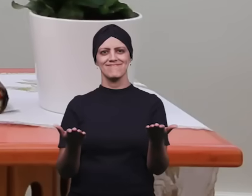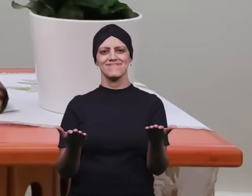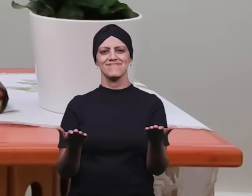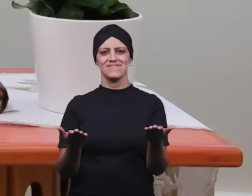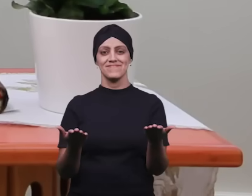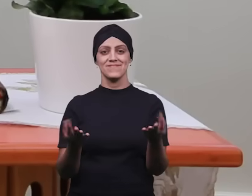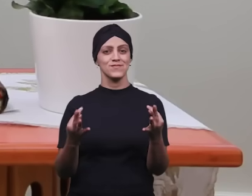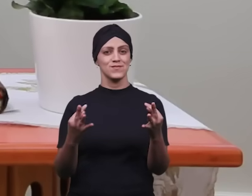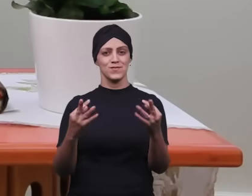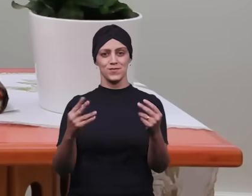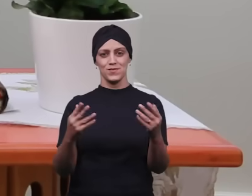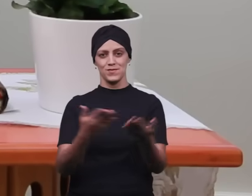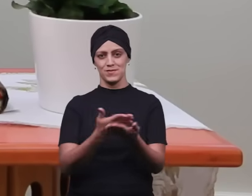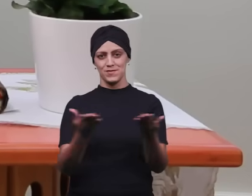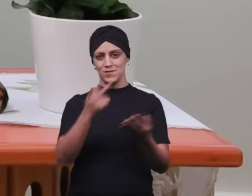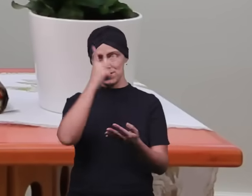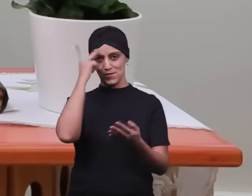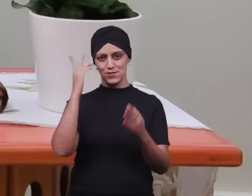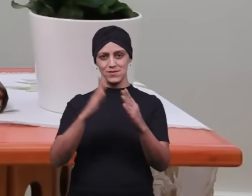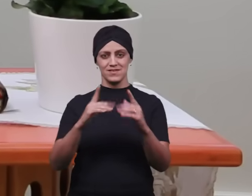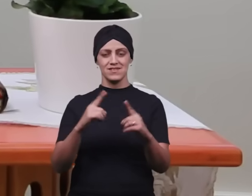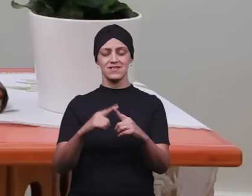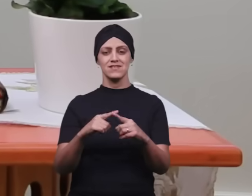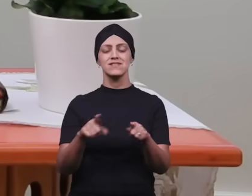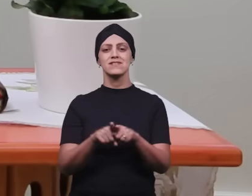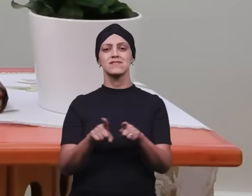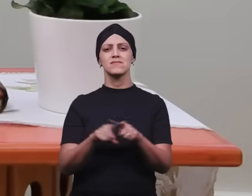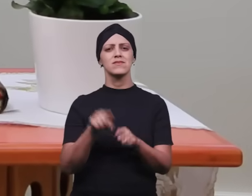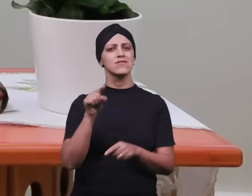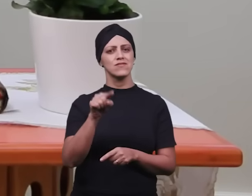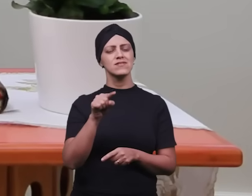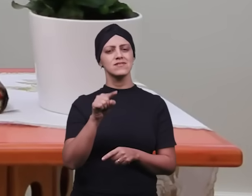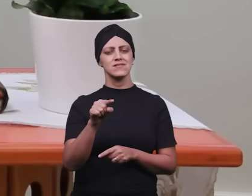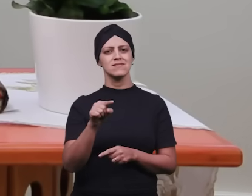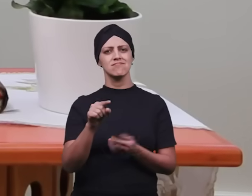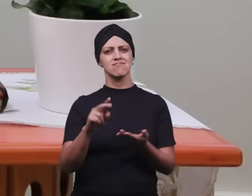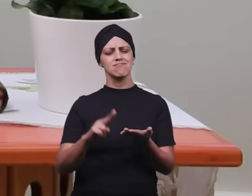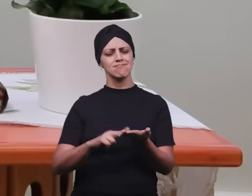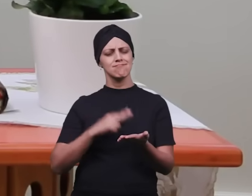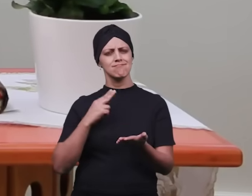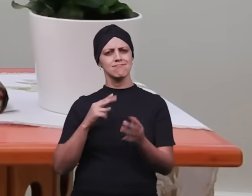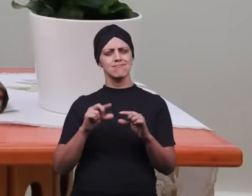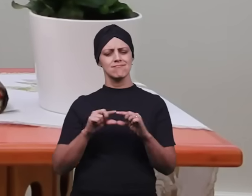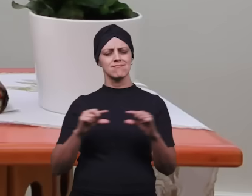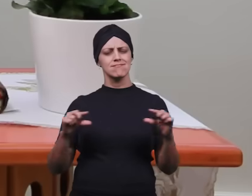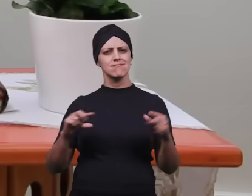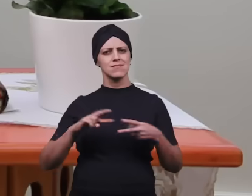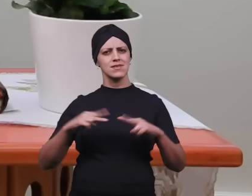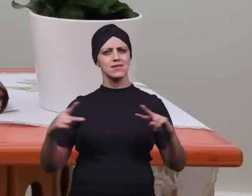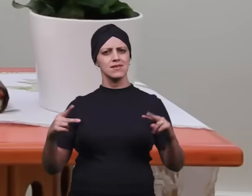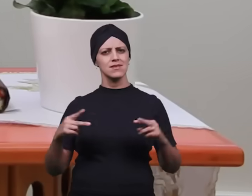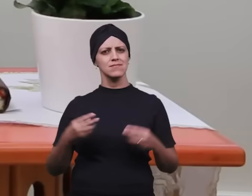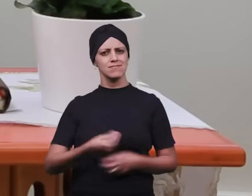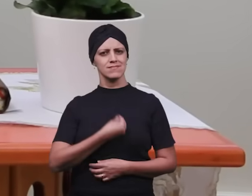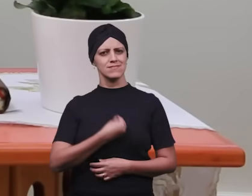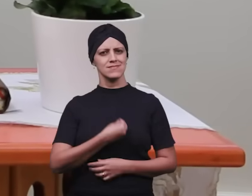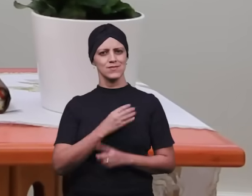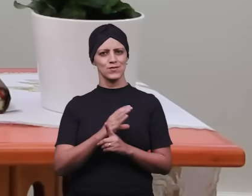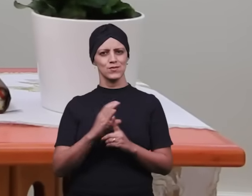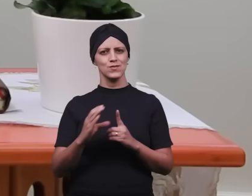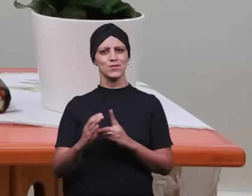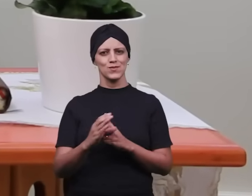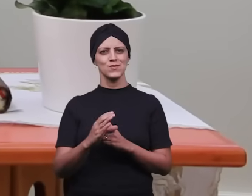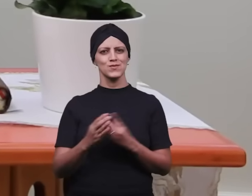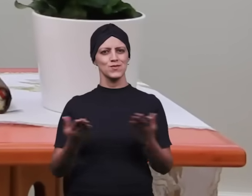saudamos toda a igreja, também a você que recebeu esse link para participar conosco